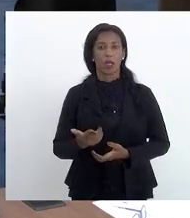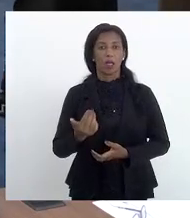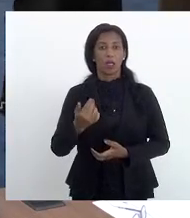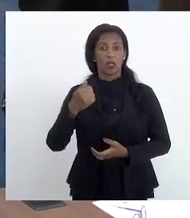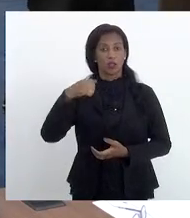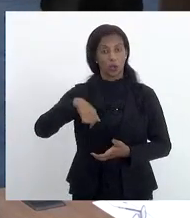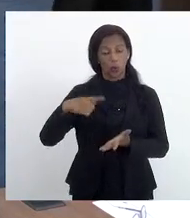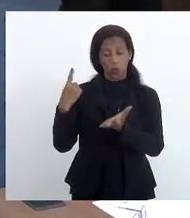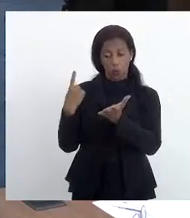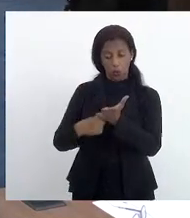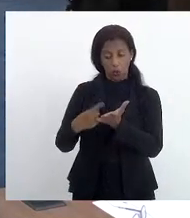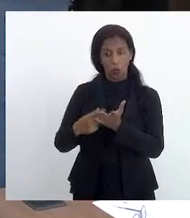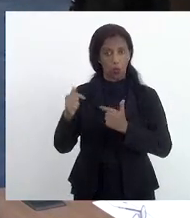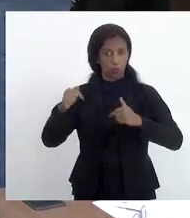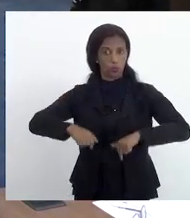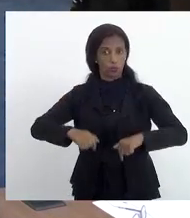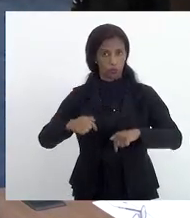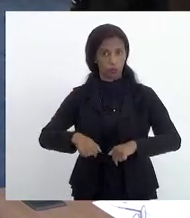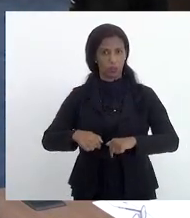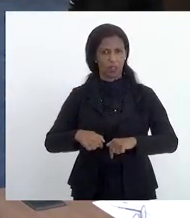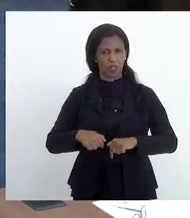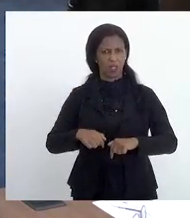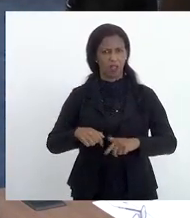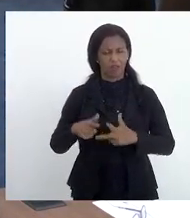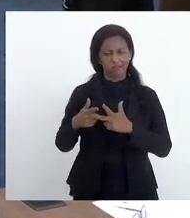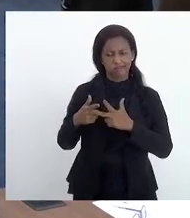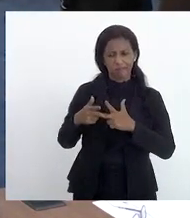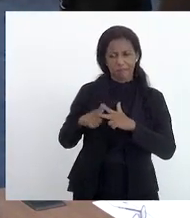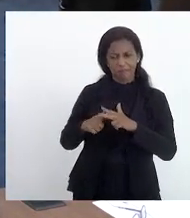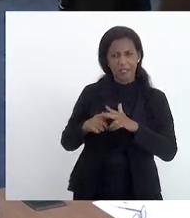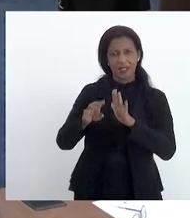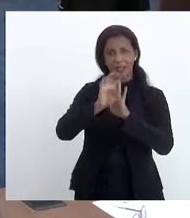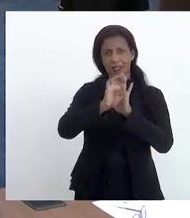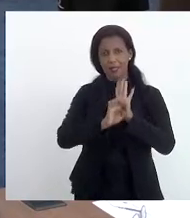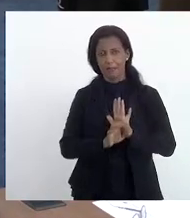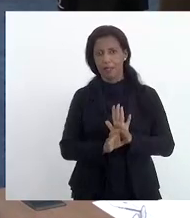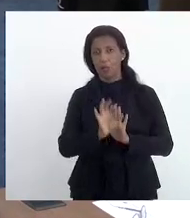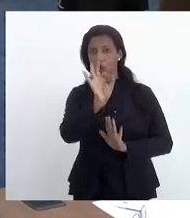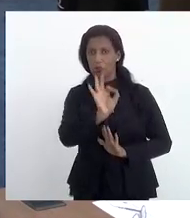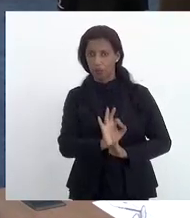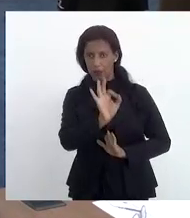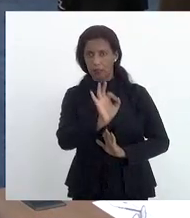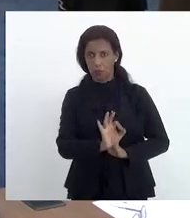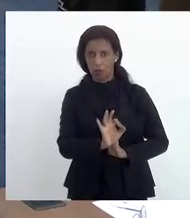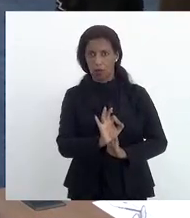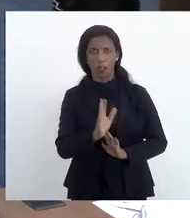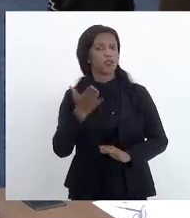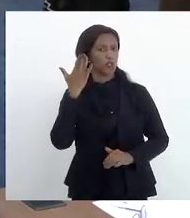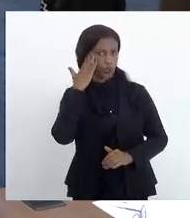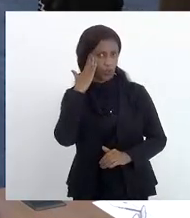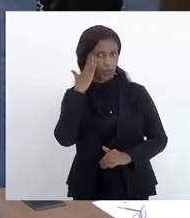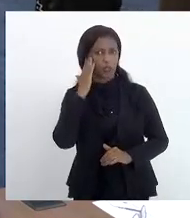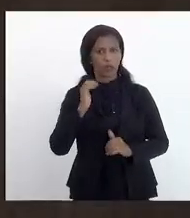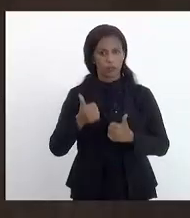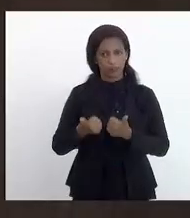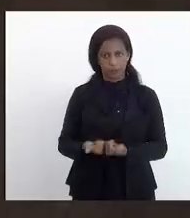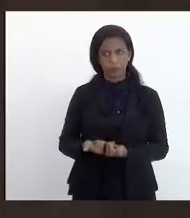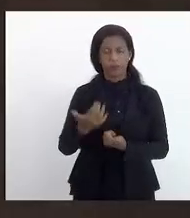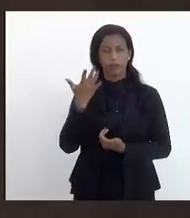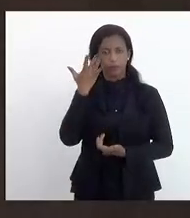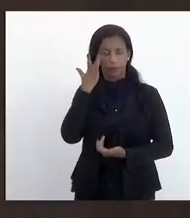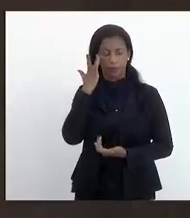com o nosso acordo aqui, mexer com as emendas nos percentuais. A gente já entendeu isso e